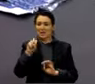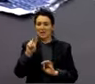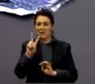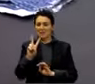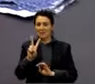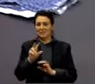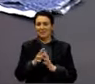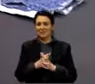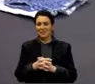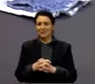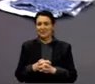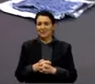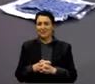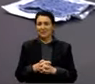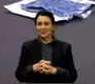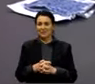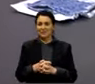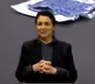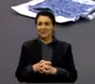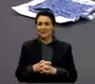vou colocar essa parte inteira